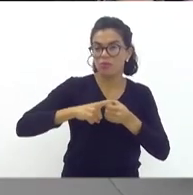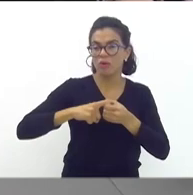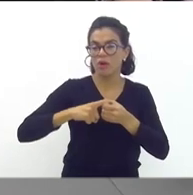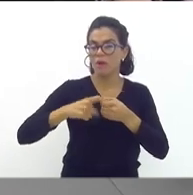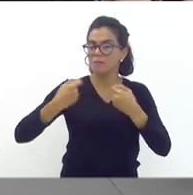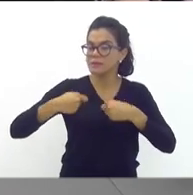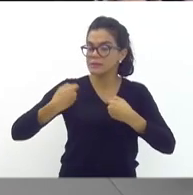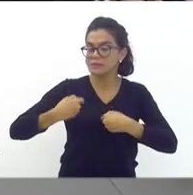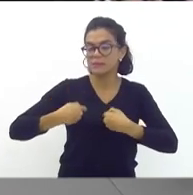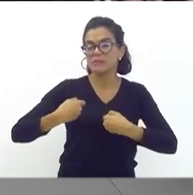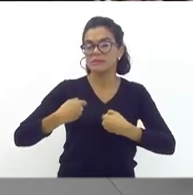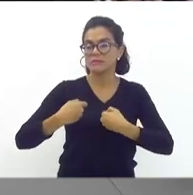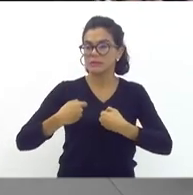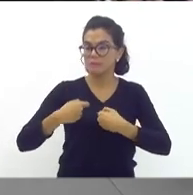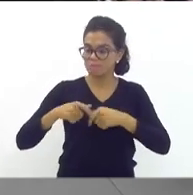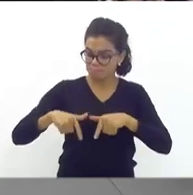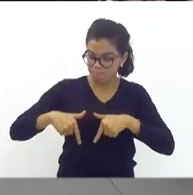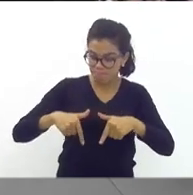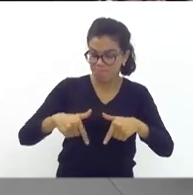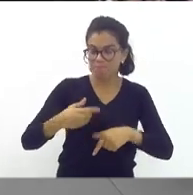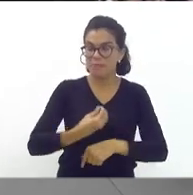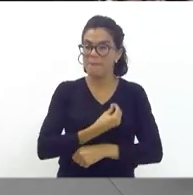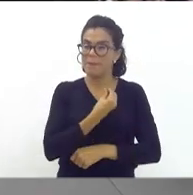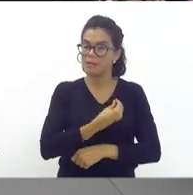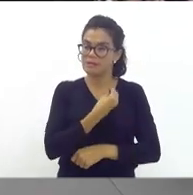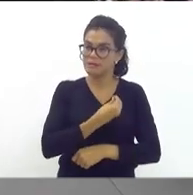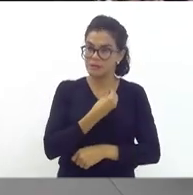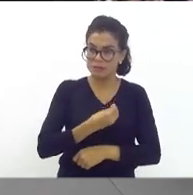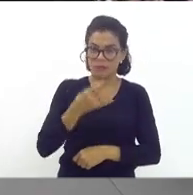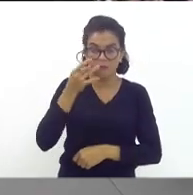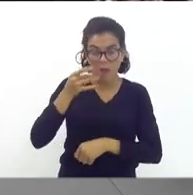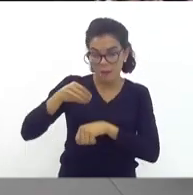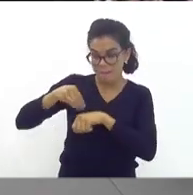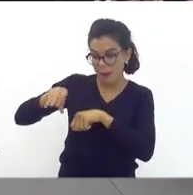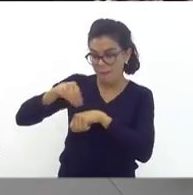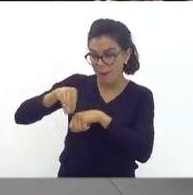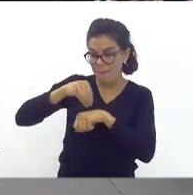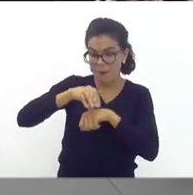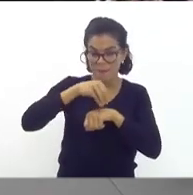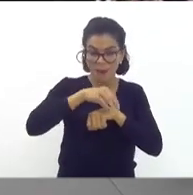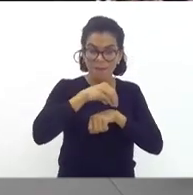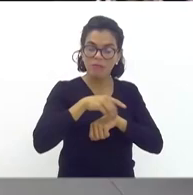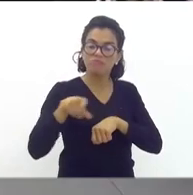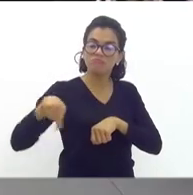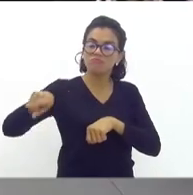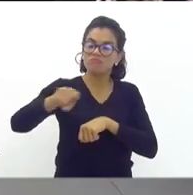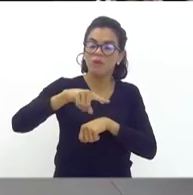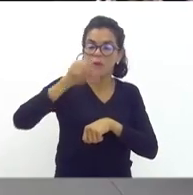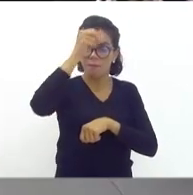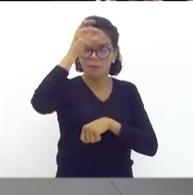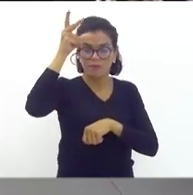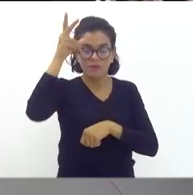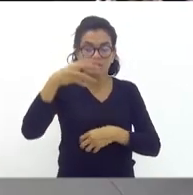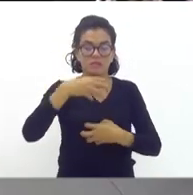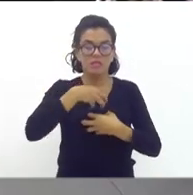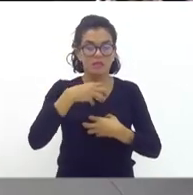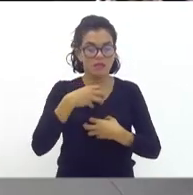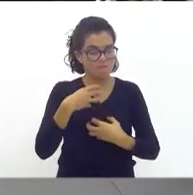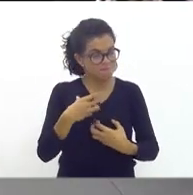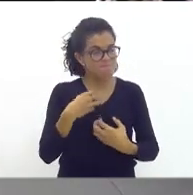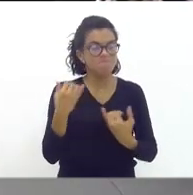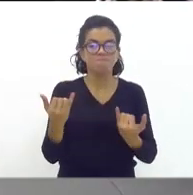eu falar aqui é estar presente lá com eles para poder passar essas informações e ele sentirem importante